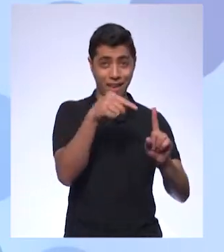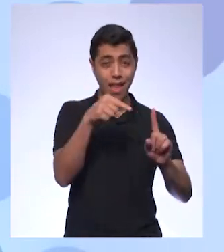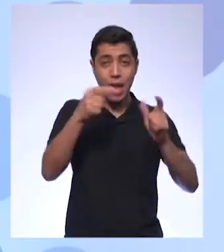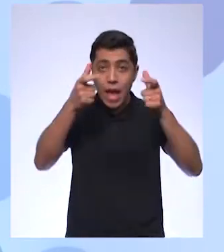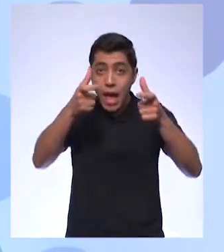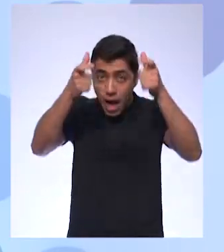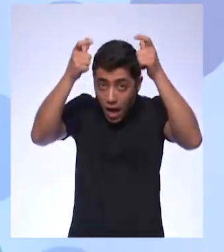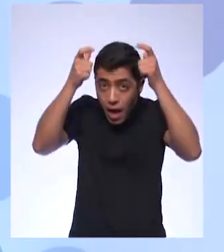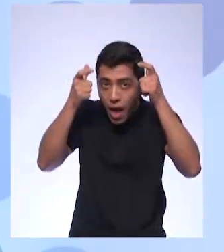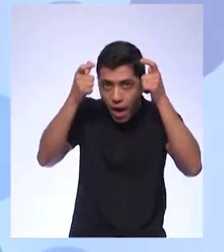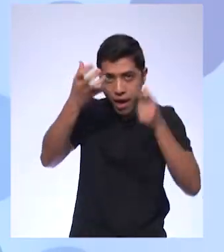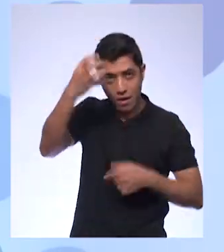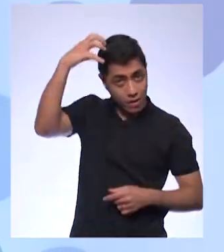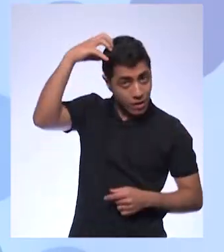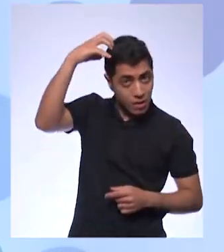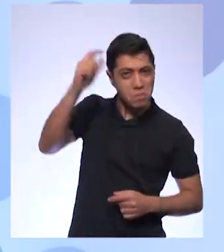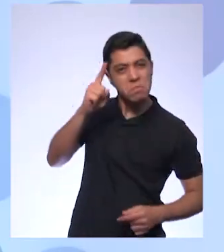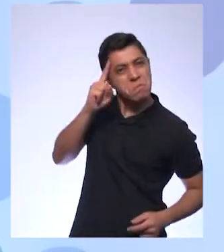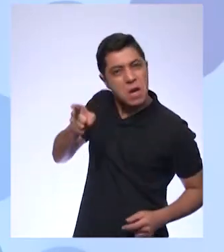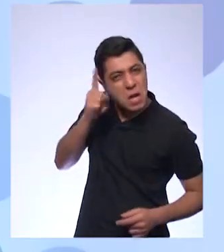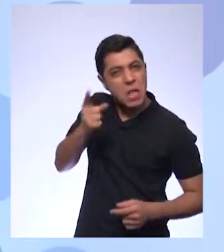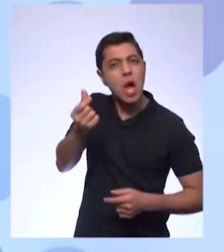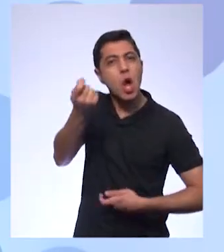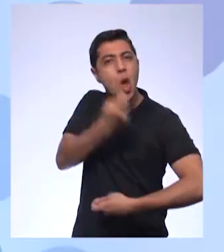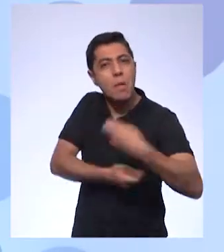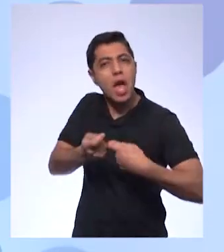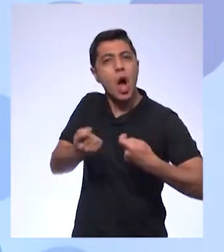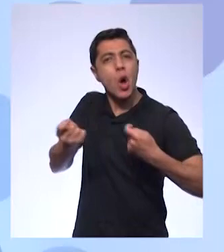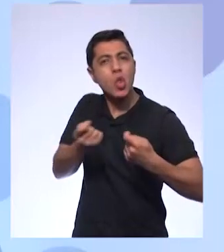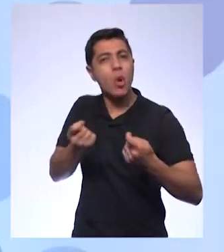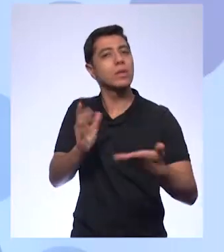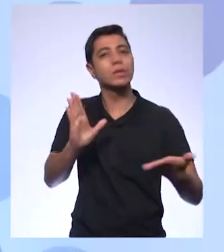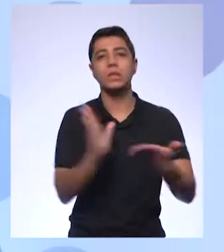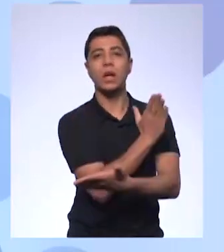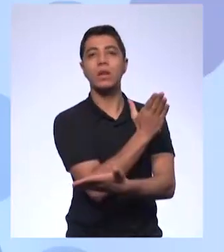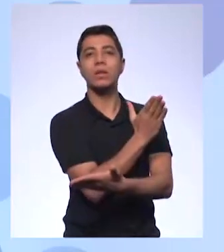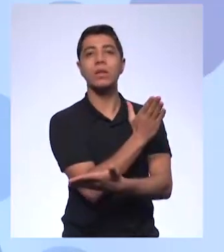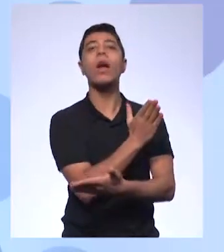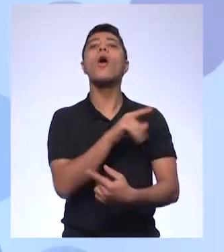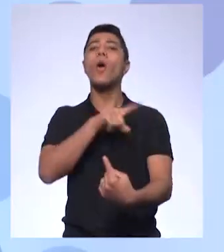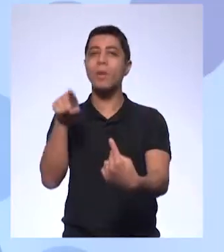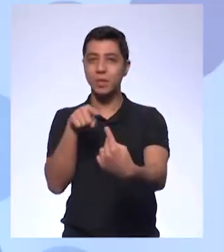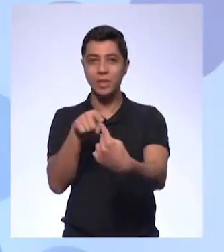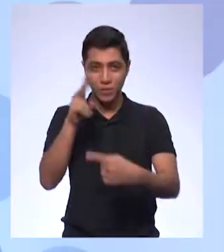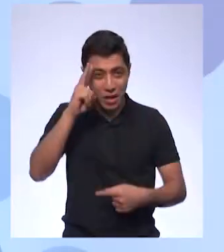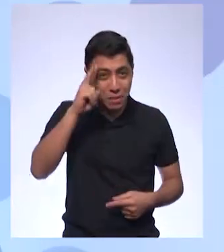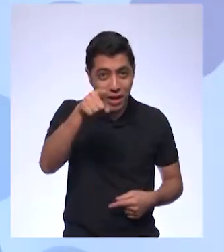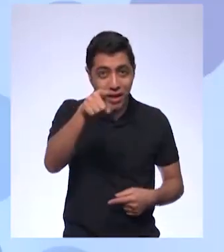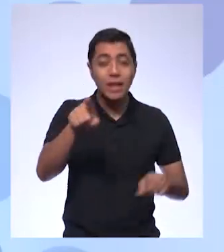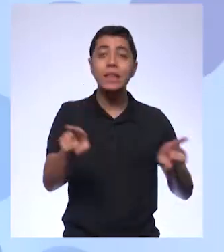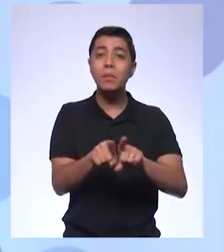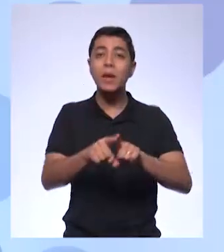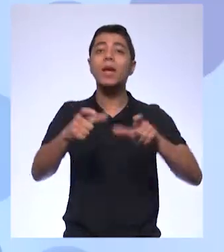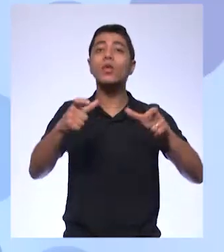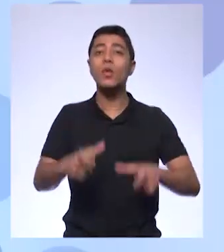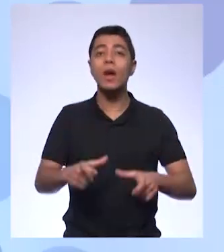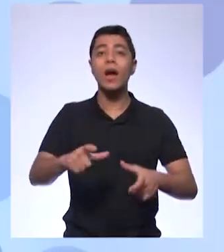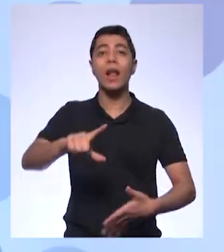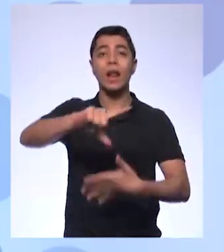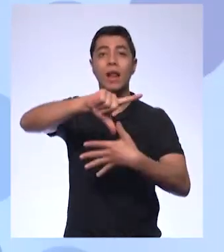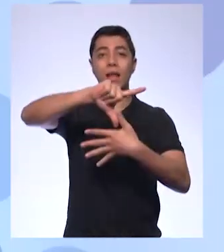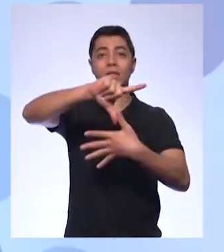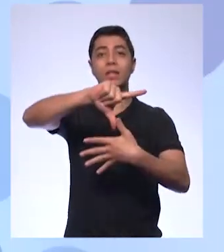questões econômicas, né? Nós também vimos isso quando tratamos das independências na América Latina.